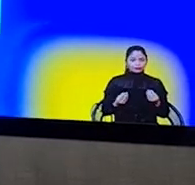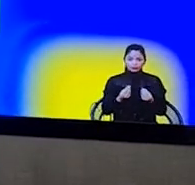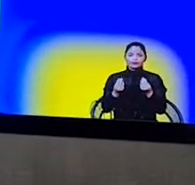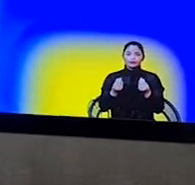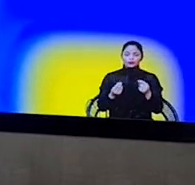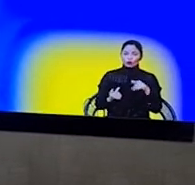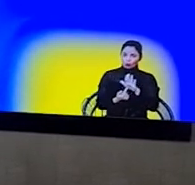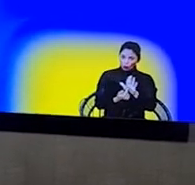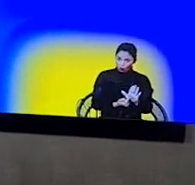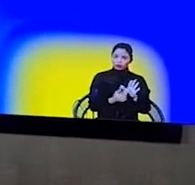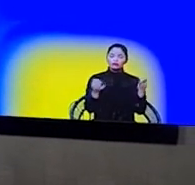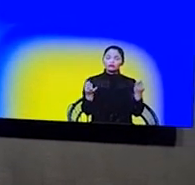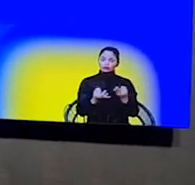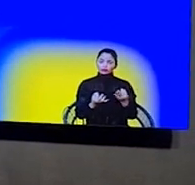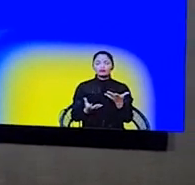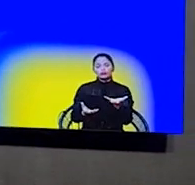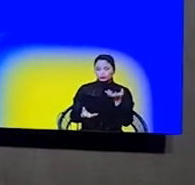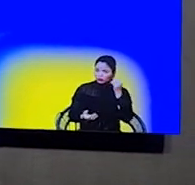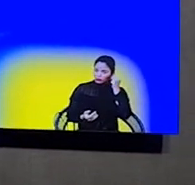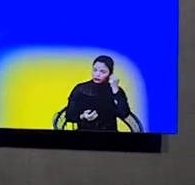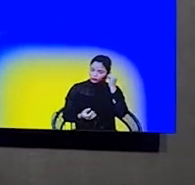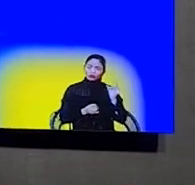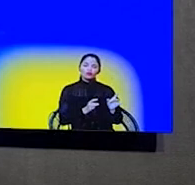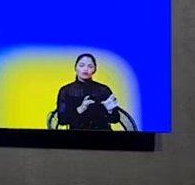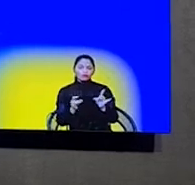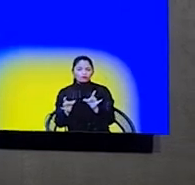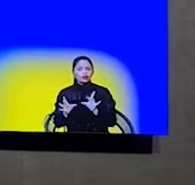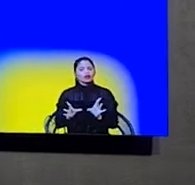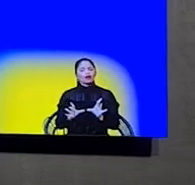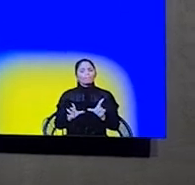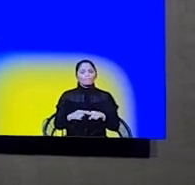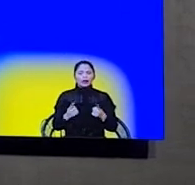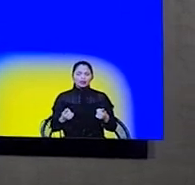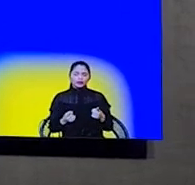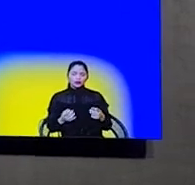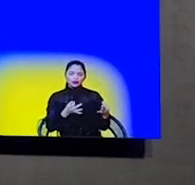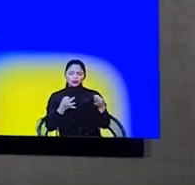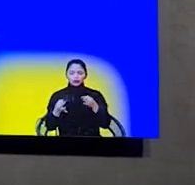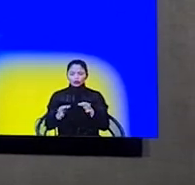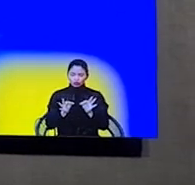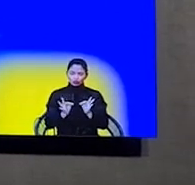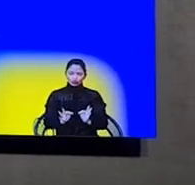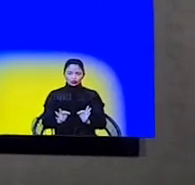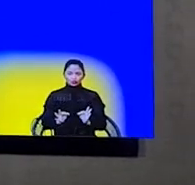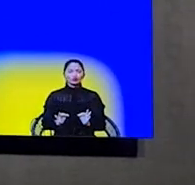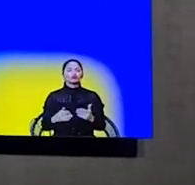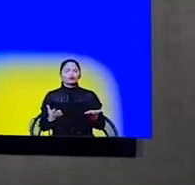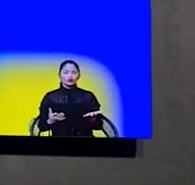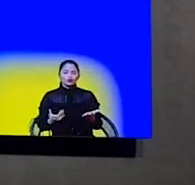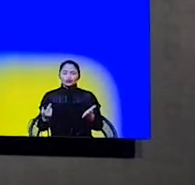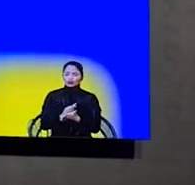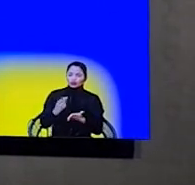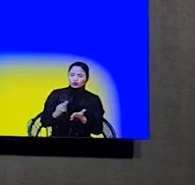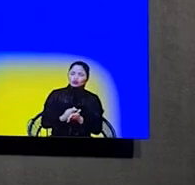que aqui mostra claramente que a gente quer vender mais com vocês de maneira transparente e justa. A gente não está aqui para usar as falhas do